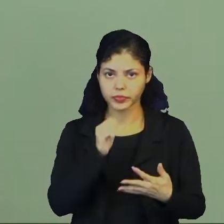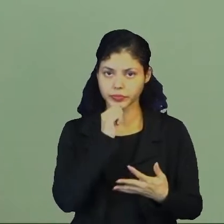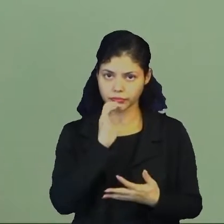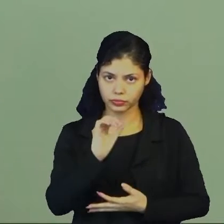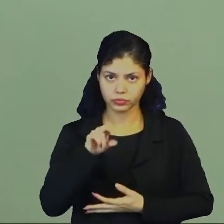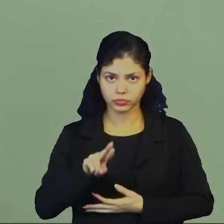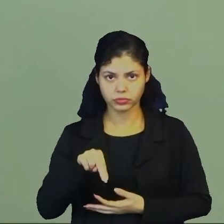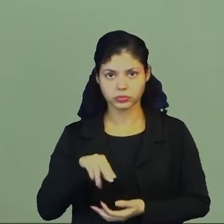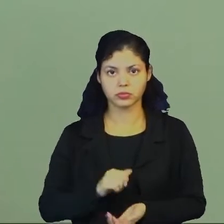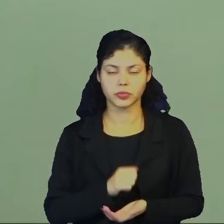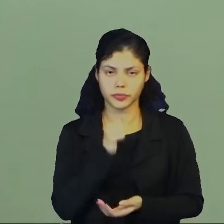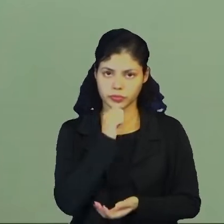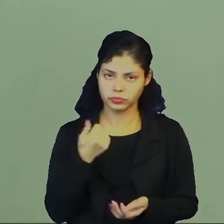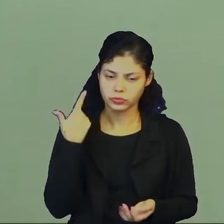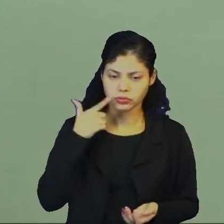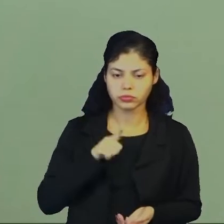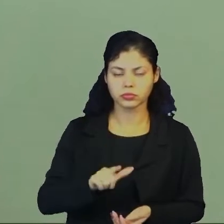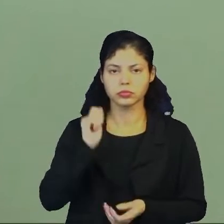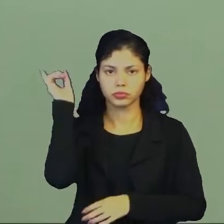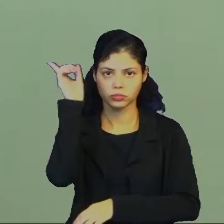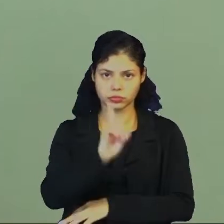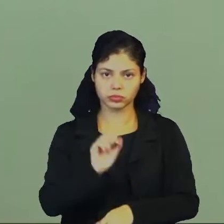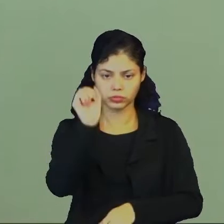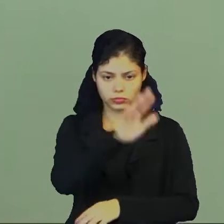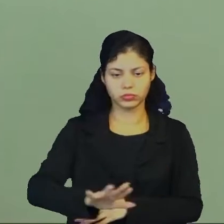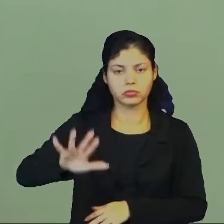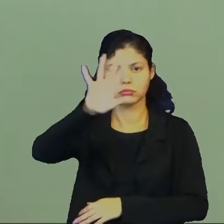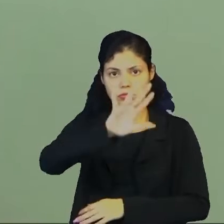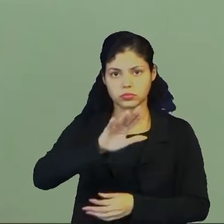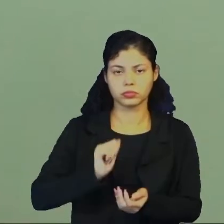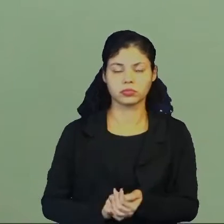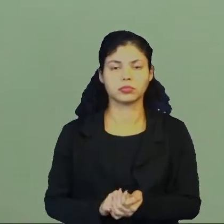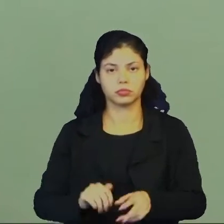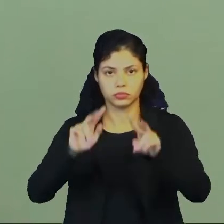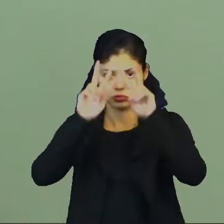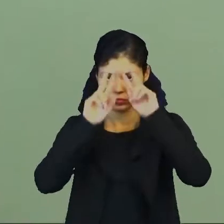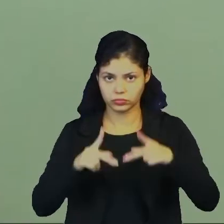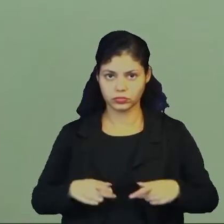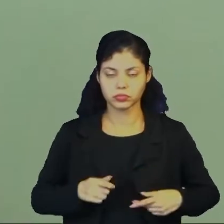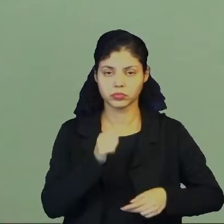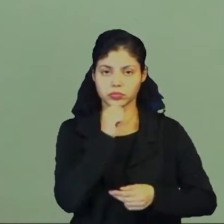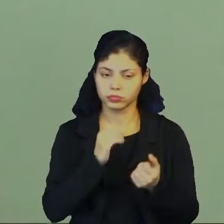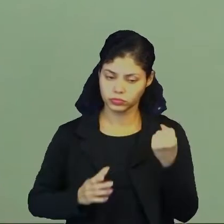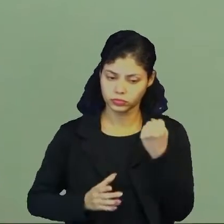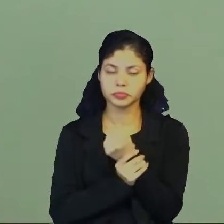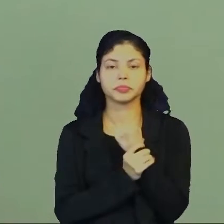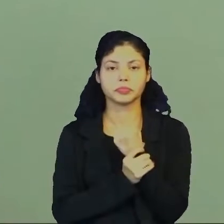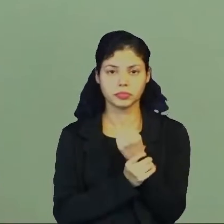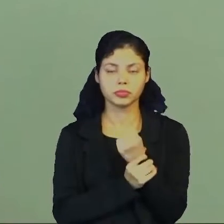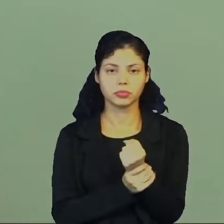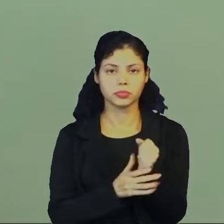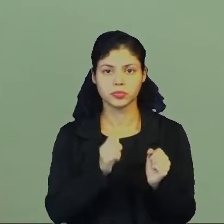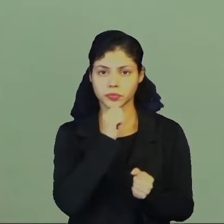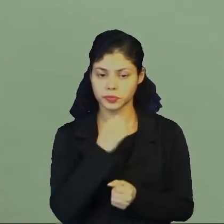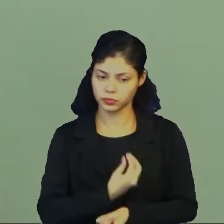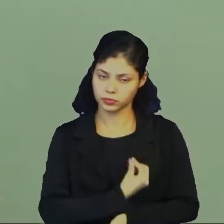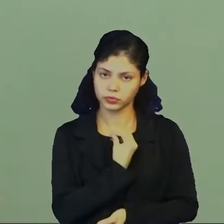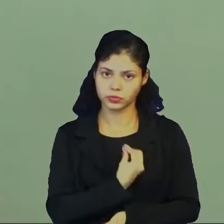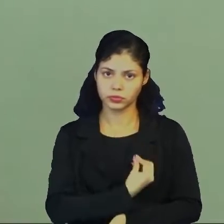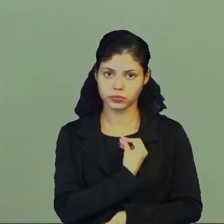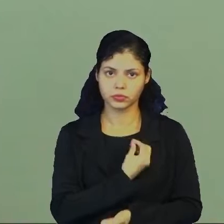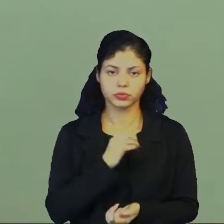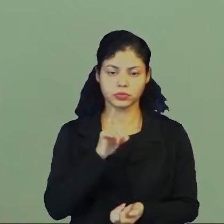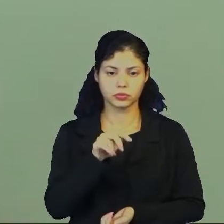ONU, para que garantam os direitos universais e os direitos humanos, de proteção, principalmente à vida e